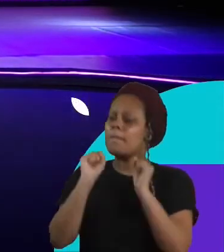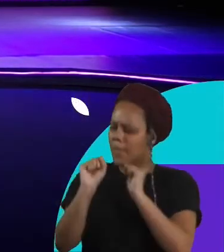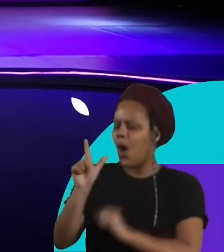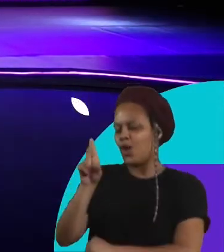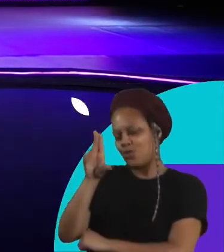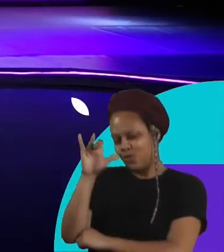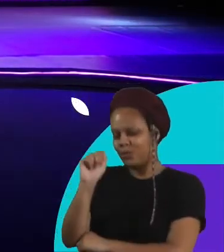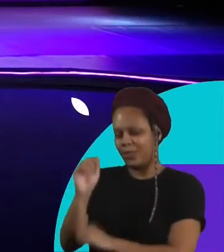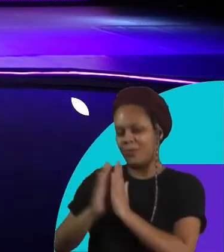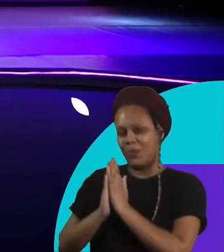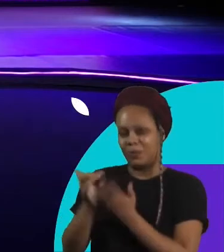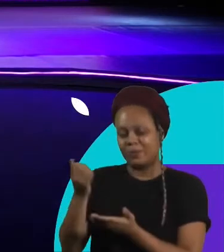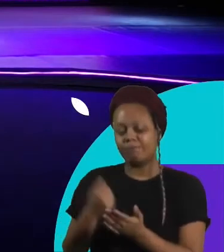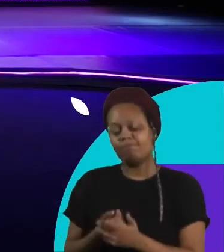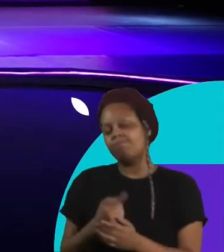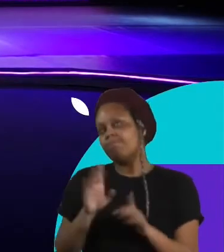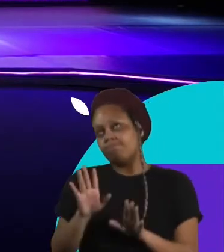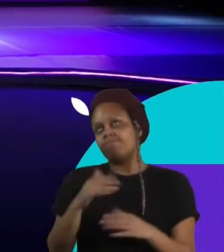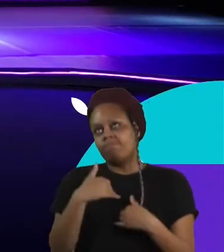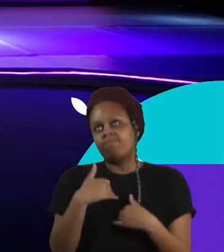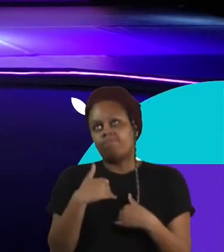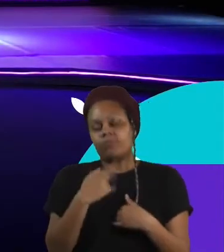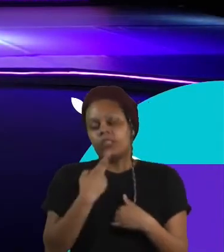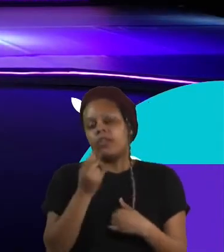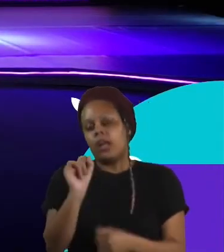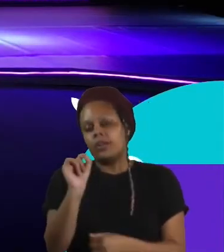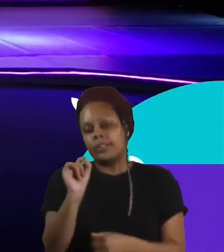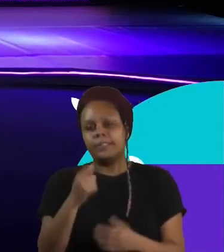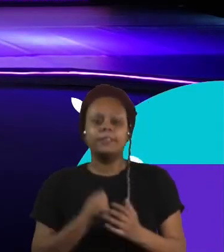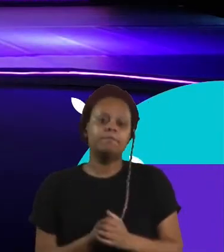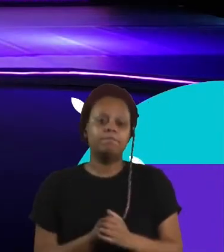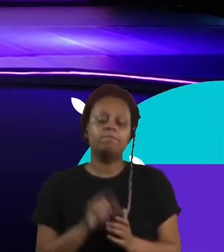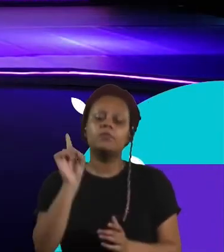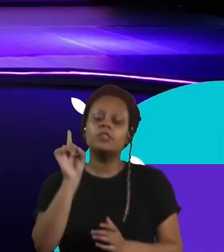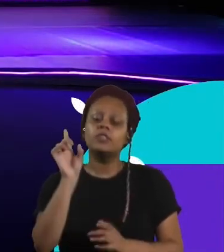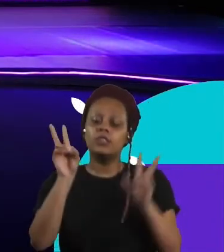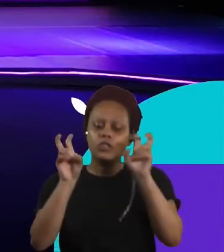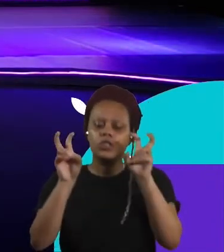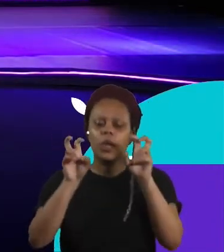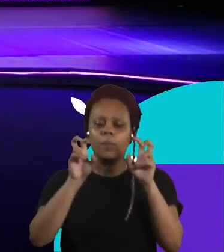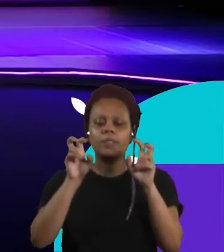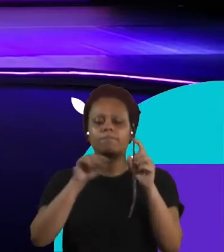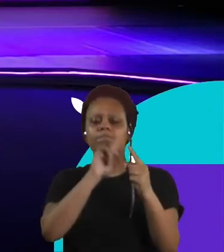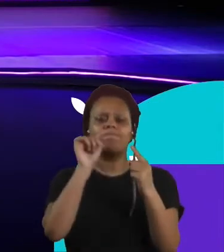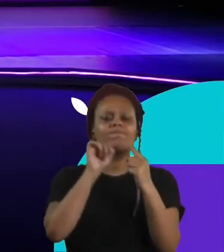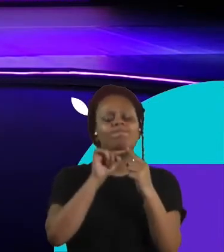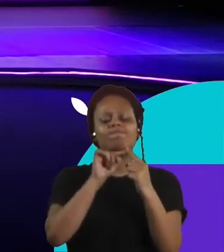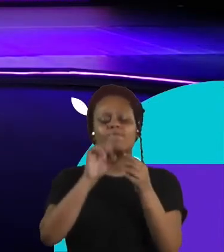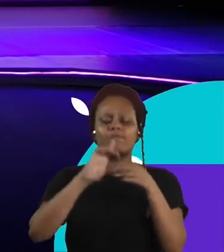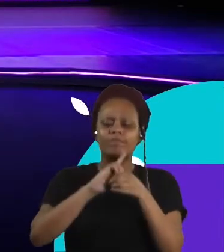favor. Não, eu ia pontuar exatamente isso que você falou, da democratização de